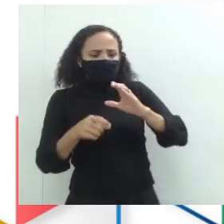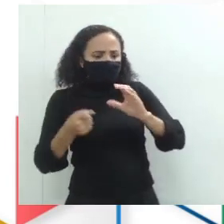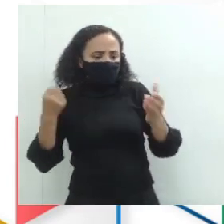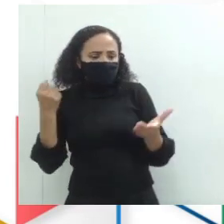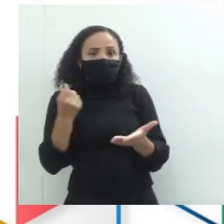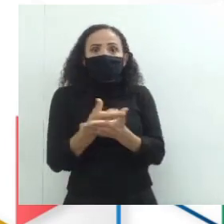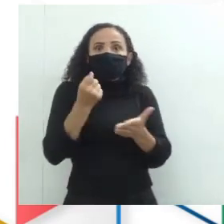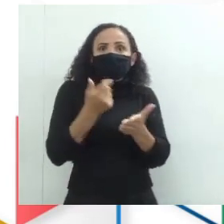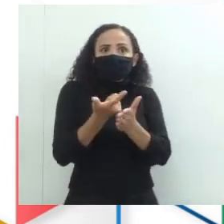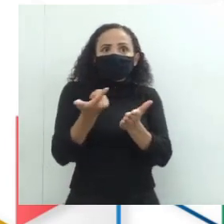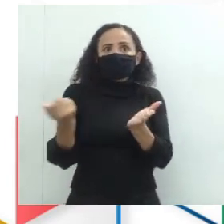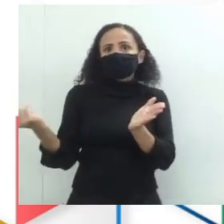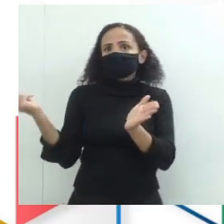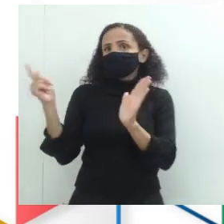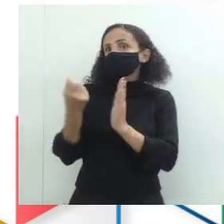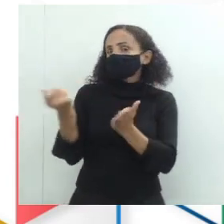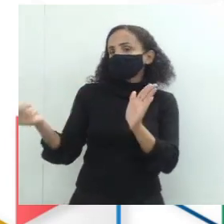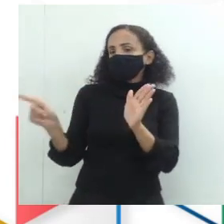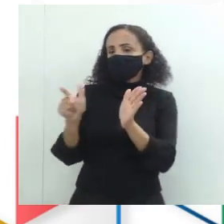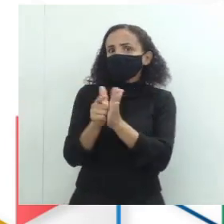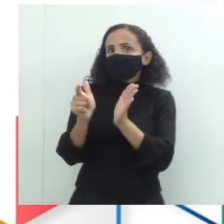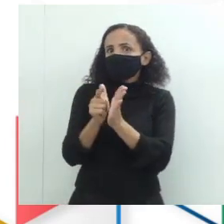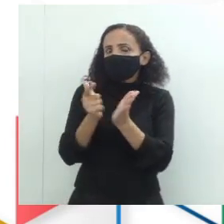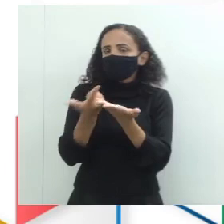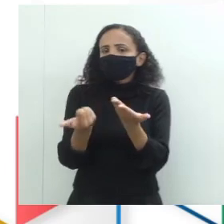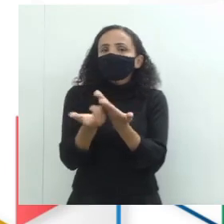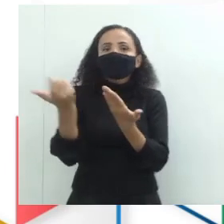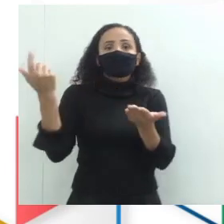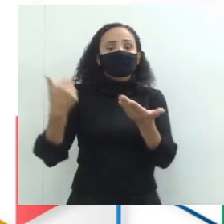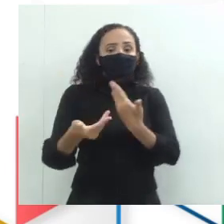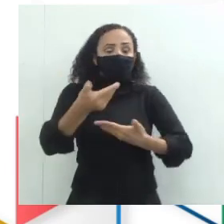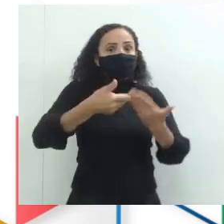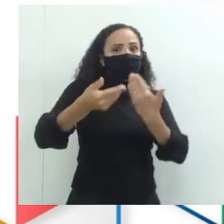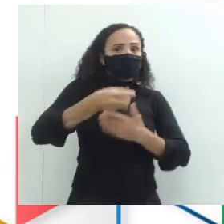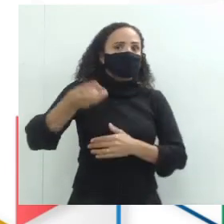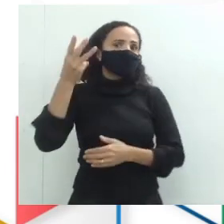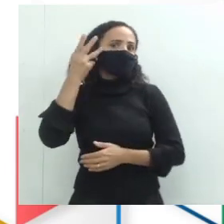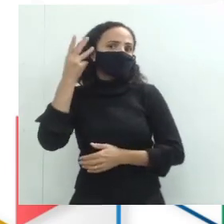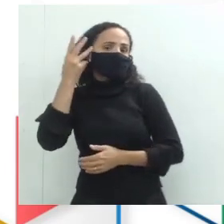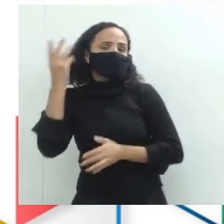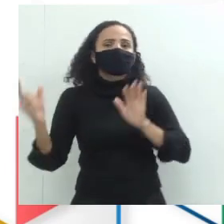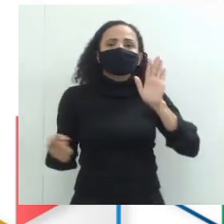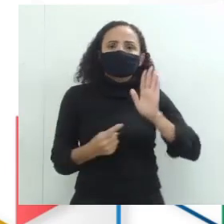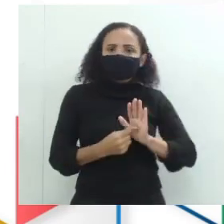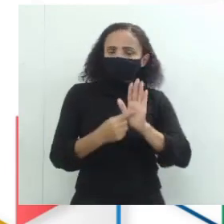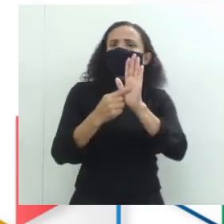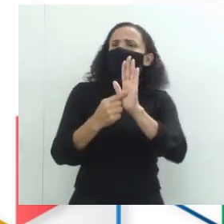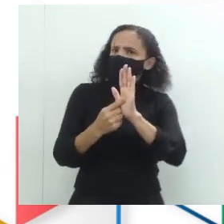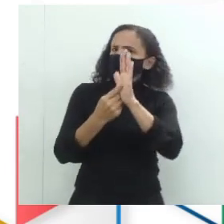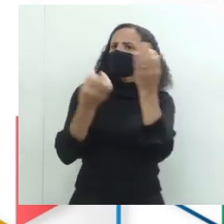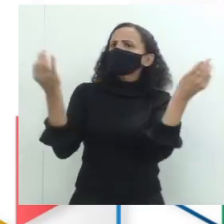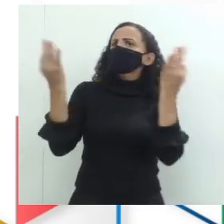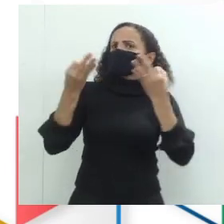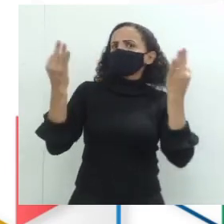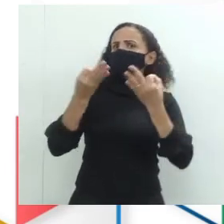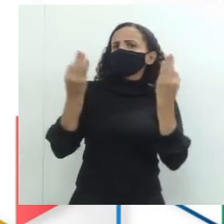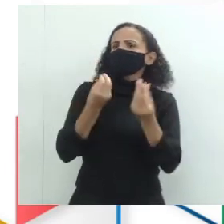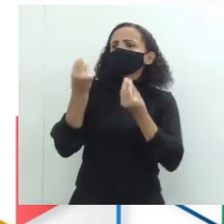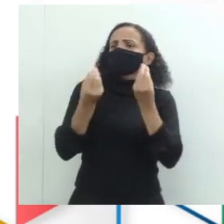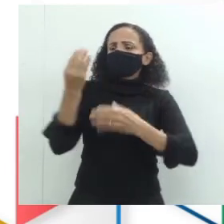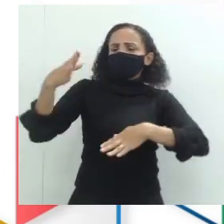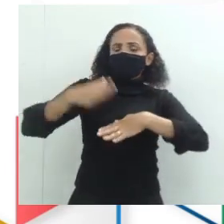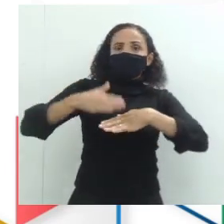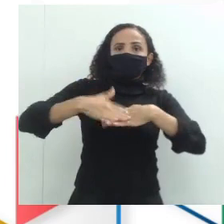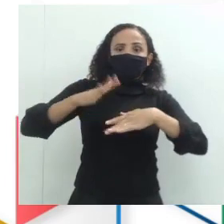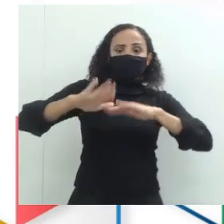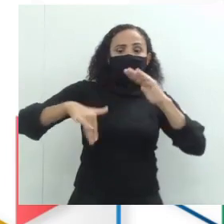comprou esse papiro de Wind. Hoje ele faz parte do museu e aí mostra claramente como que a matemática estava